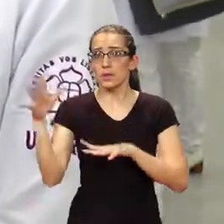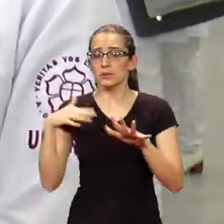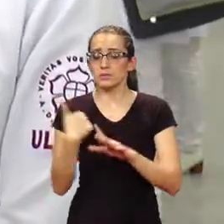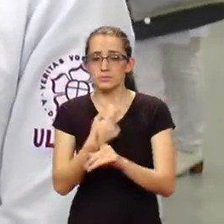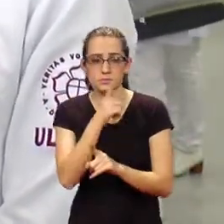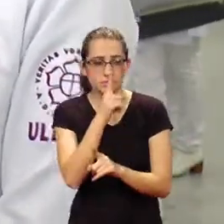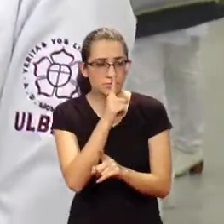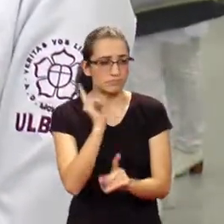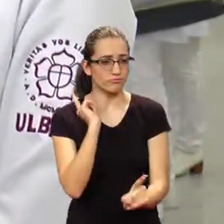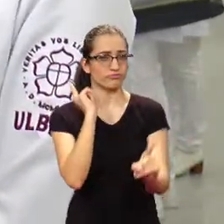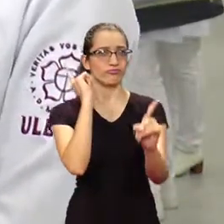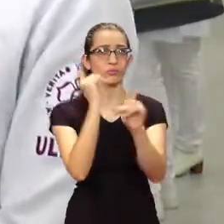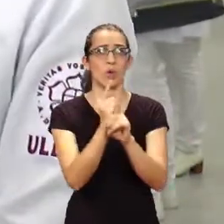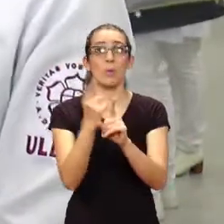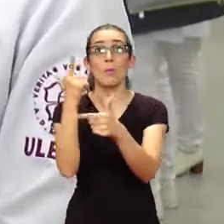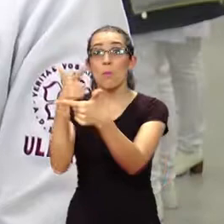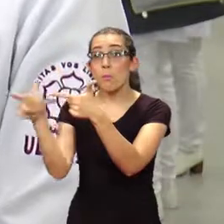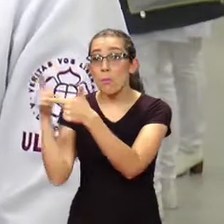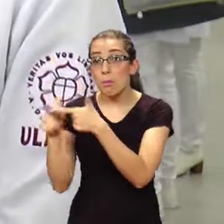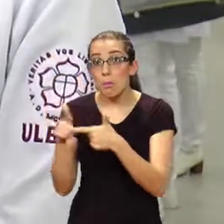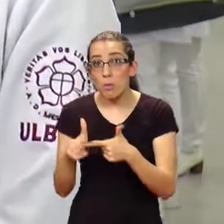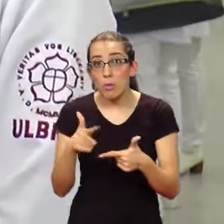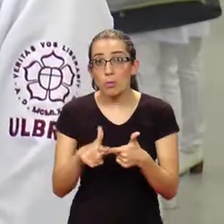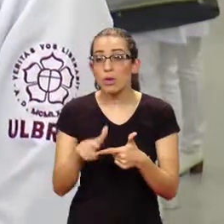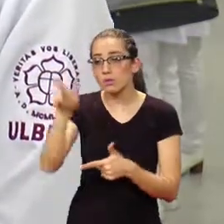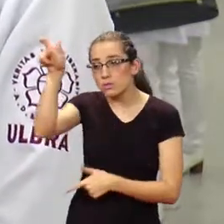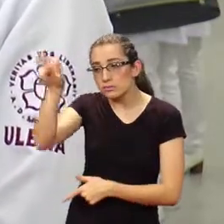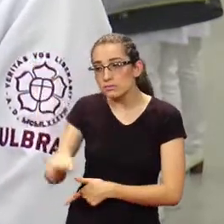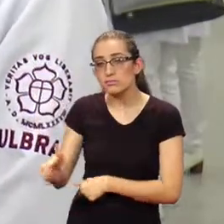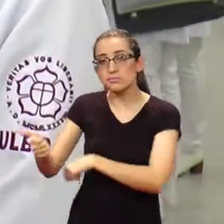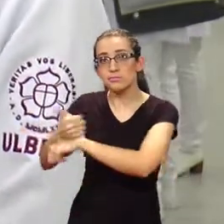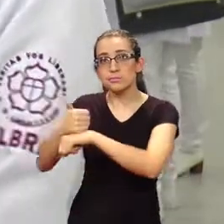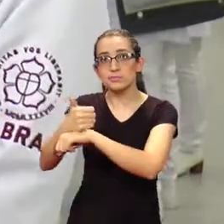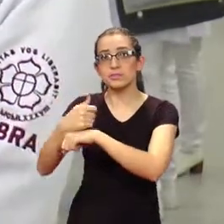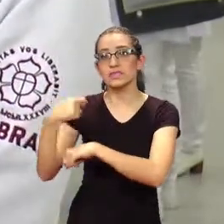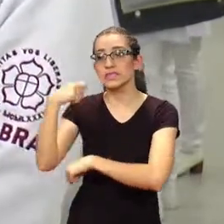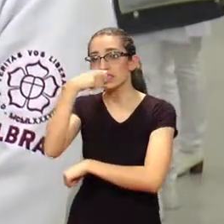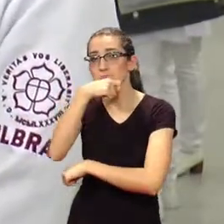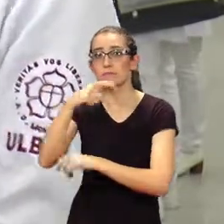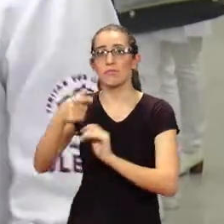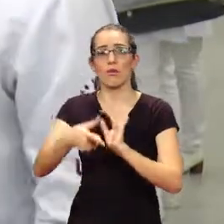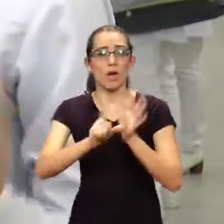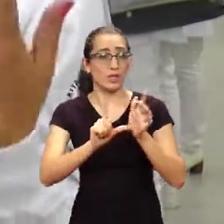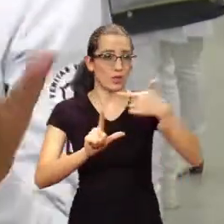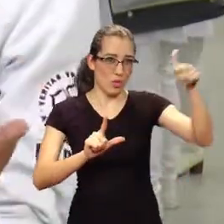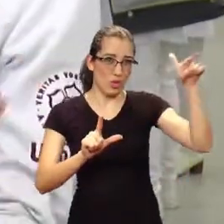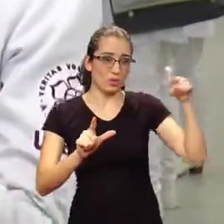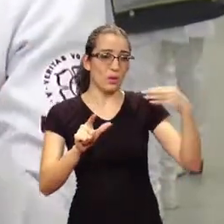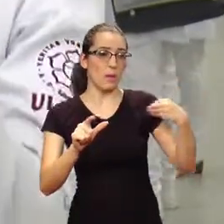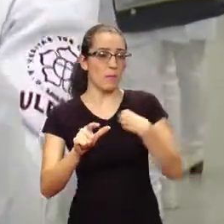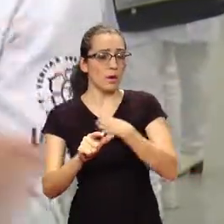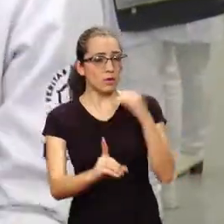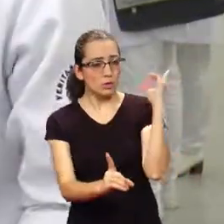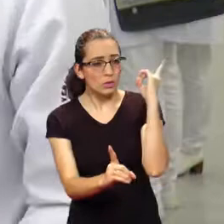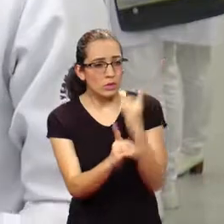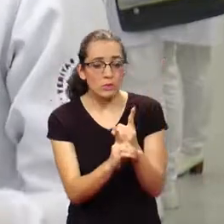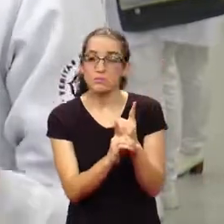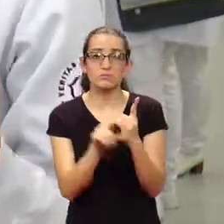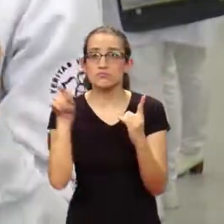médica, porque muitas vezes a gente diagnostica muito problema, o dentista, que acontece muito antes de um